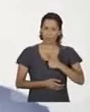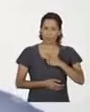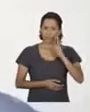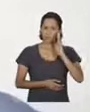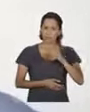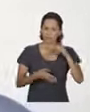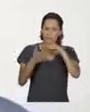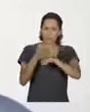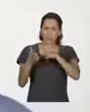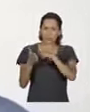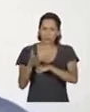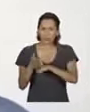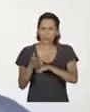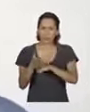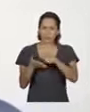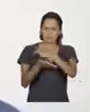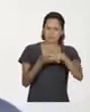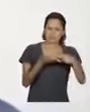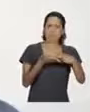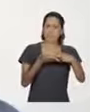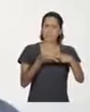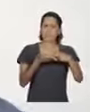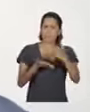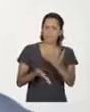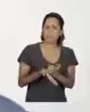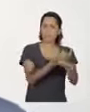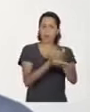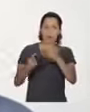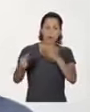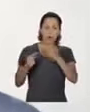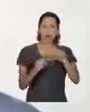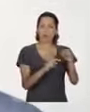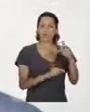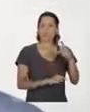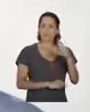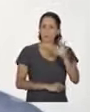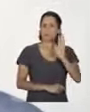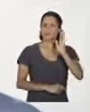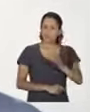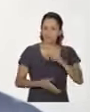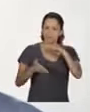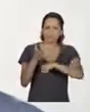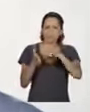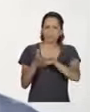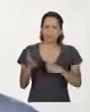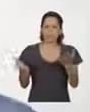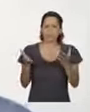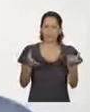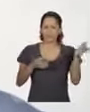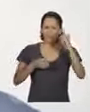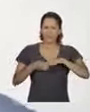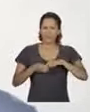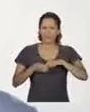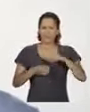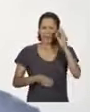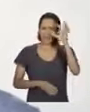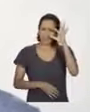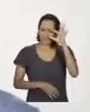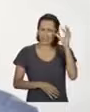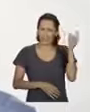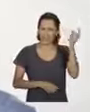fui uma das maiores defensoras do impeachment, que lutei contra o PT, ia querer o partido da Dilma de